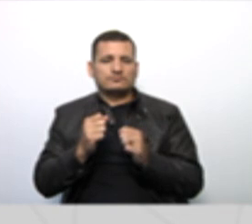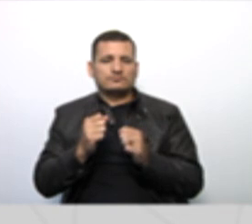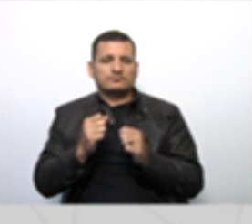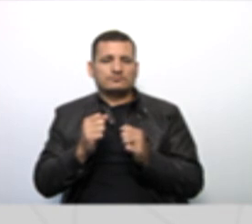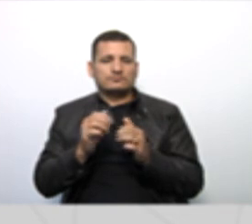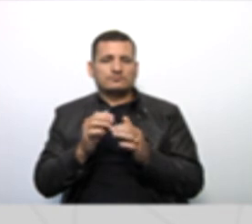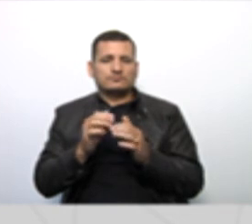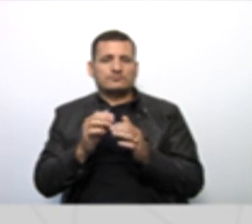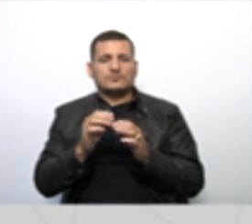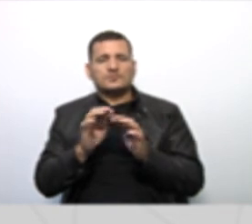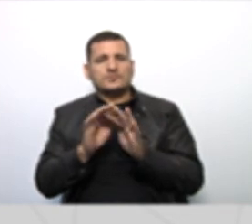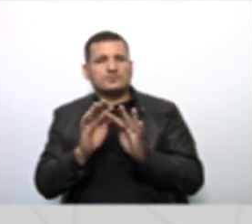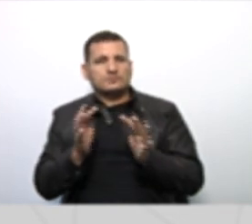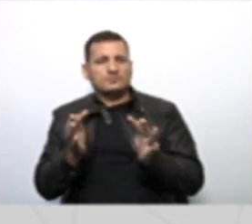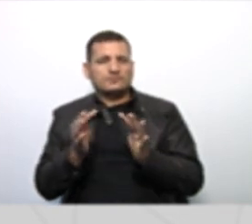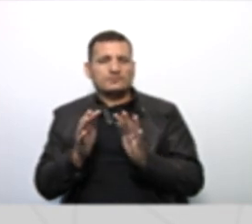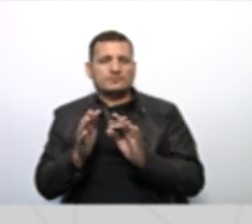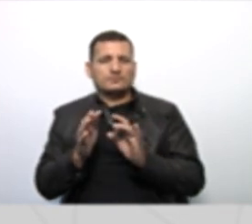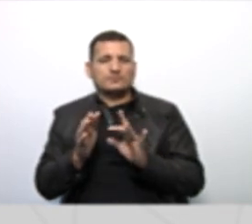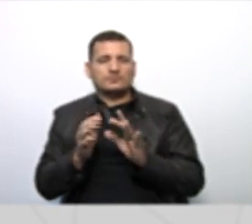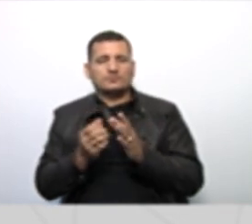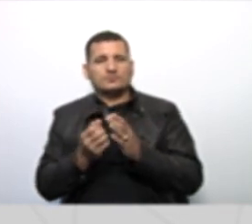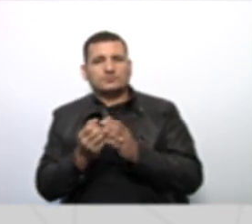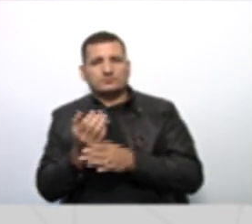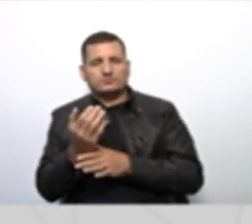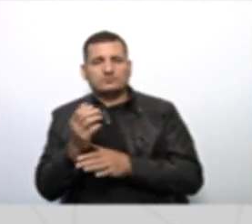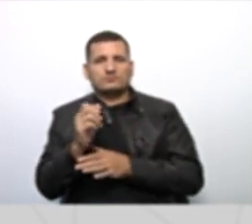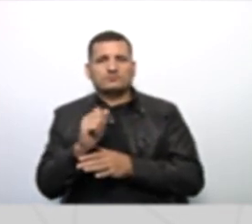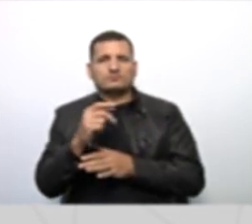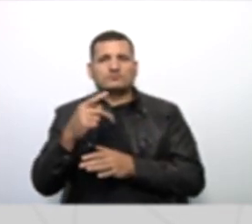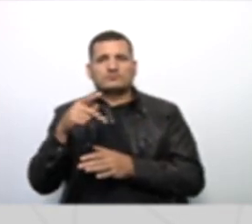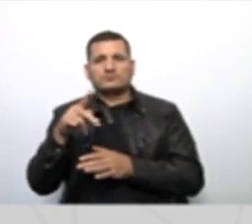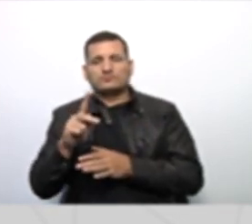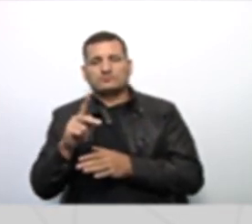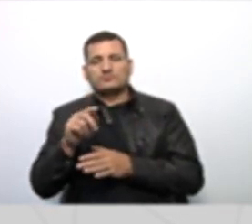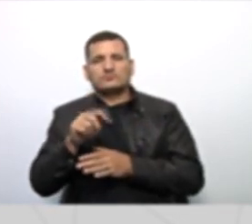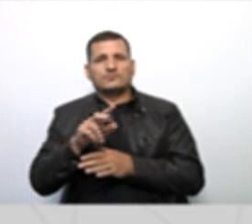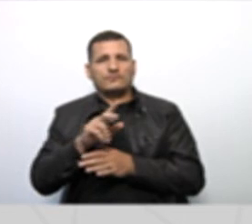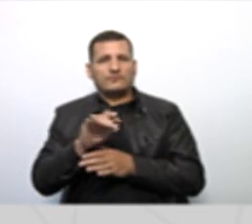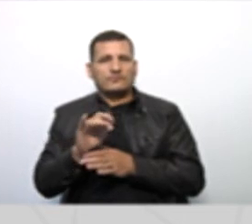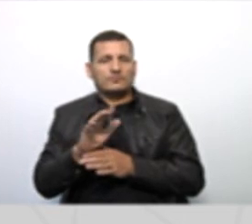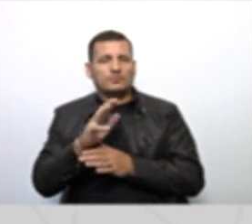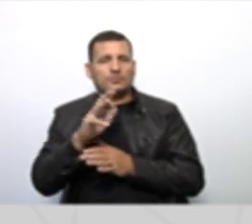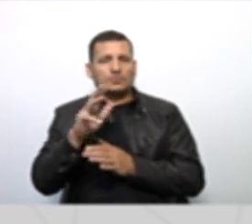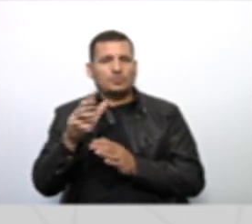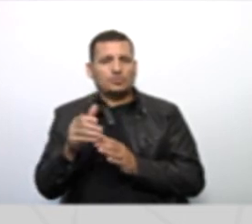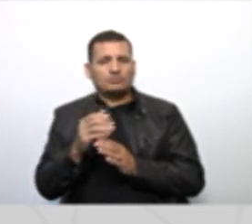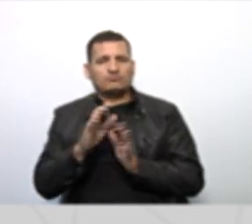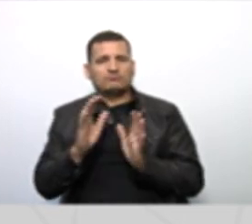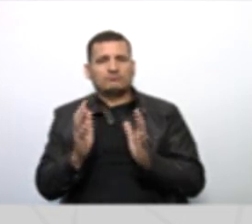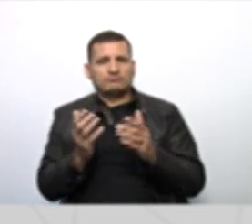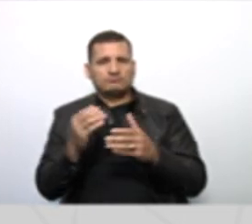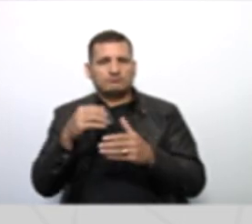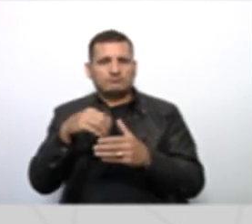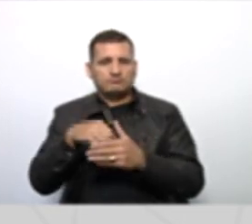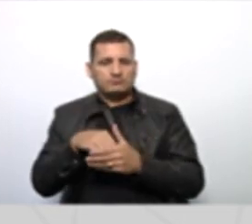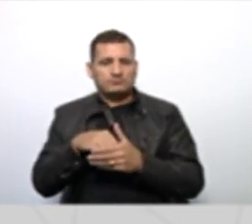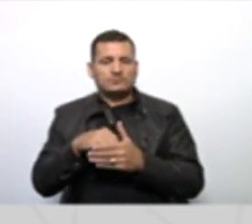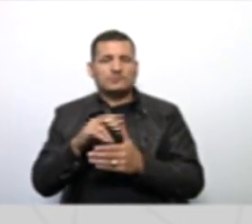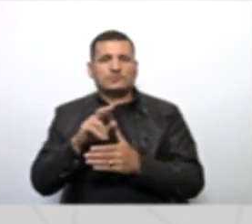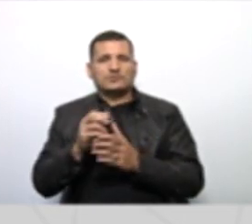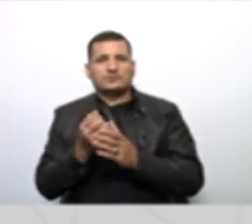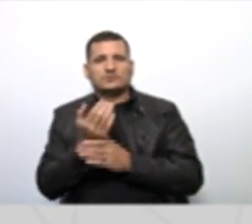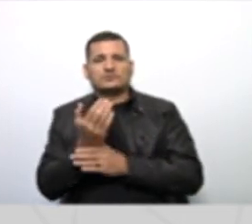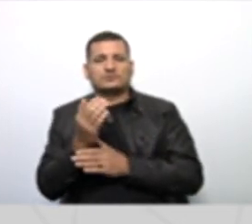simplificar significativamente a construção do APK. Então ele vai empacotar todinho esse processo para você e vai gerar